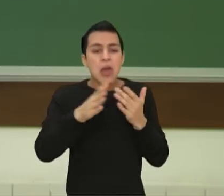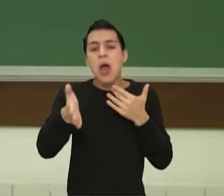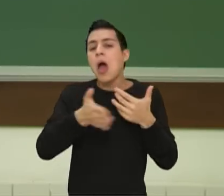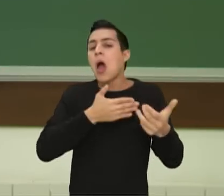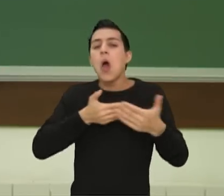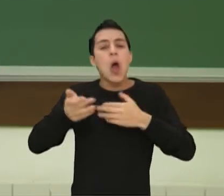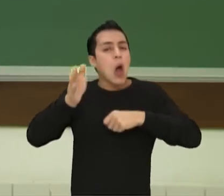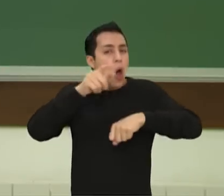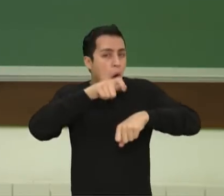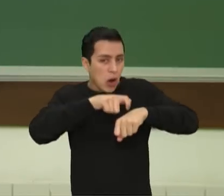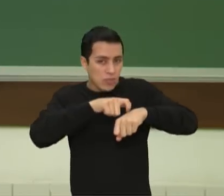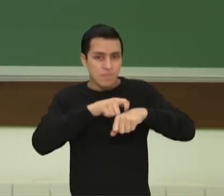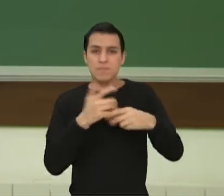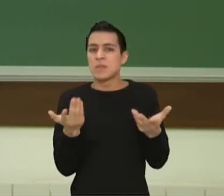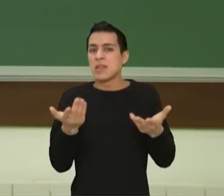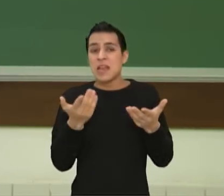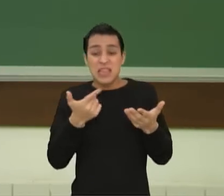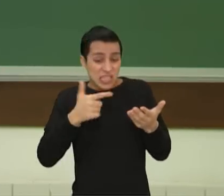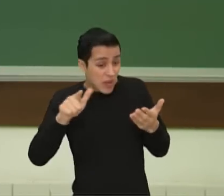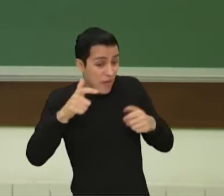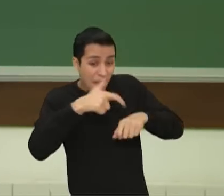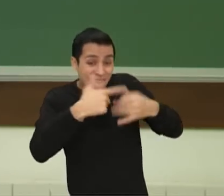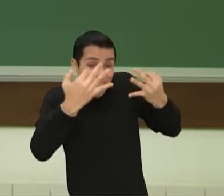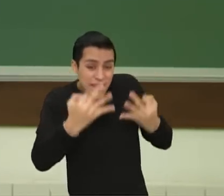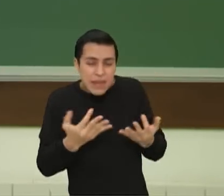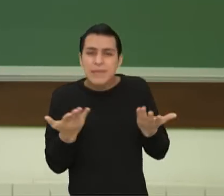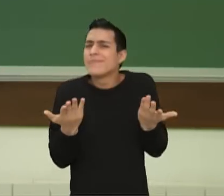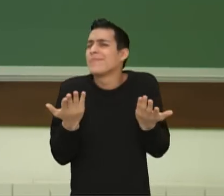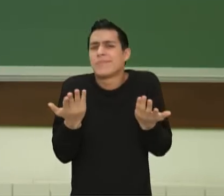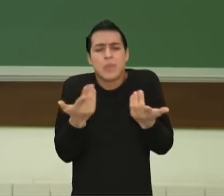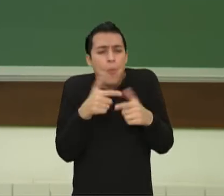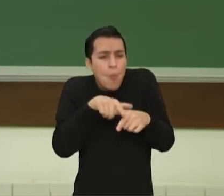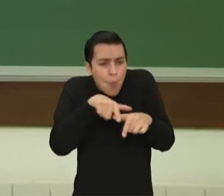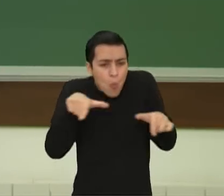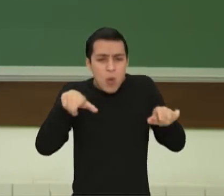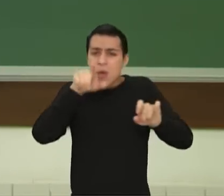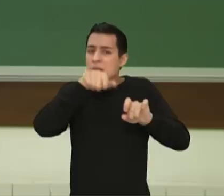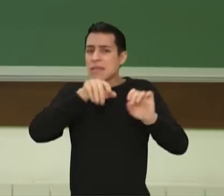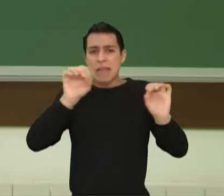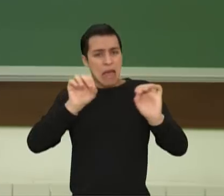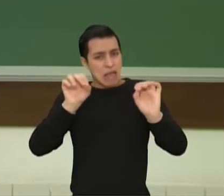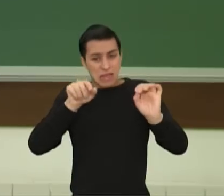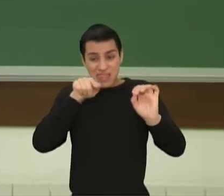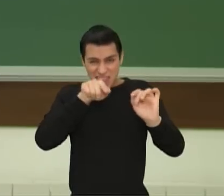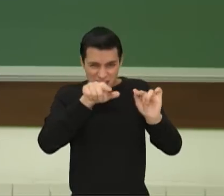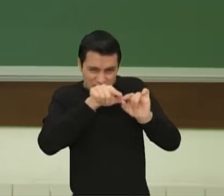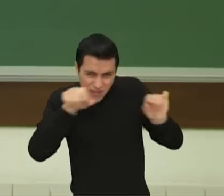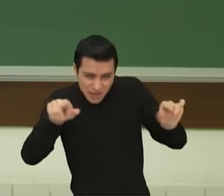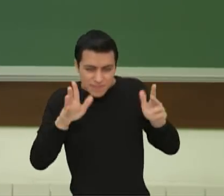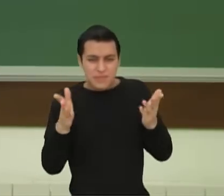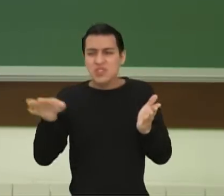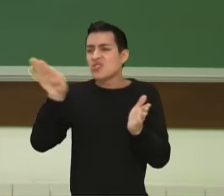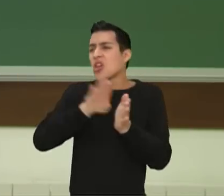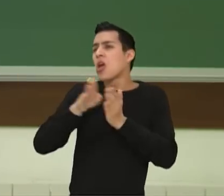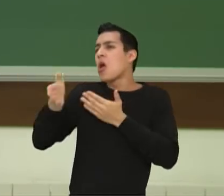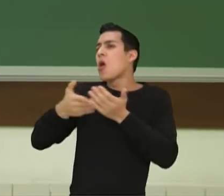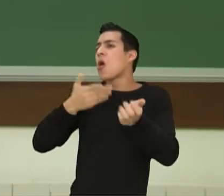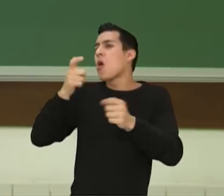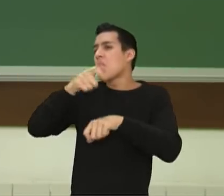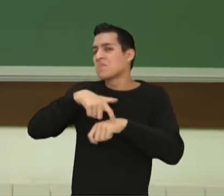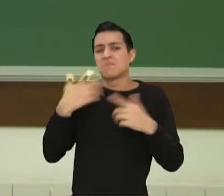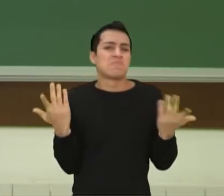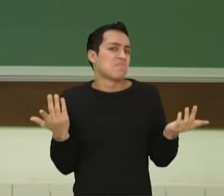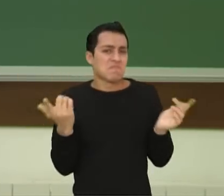qualquer hora. Não é uma hora definida, então não há presença de crase nessa frase. Chegue a qualquer hora,